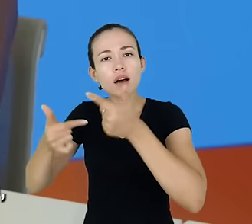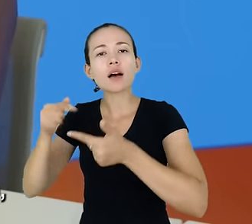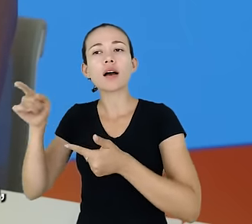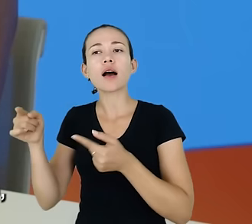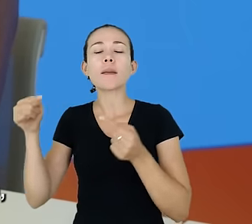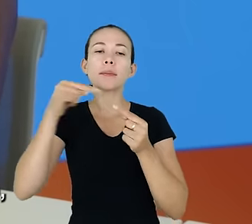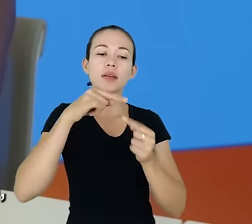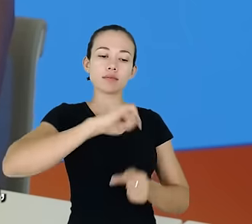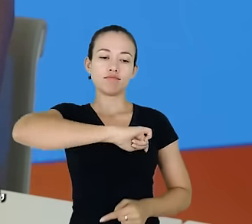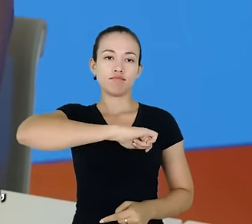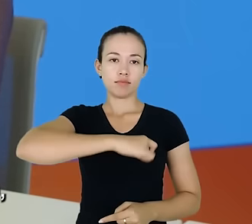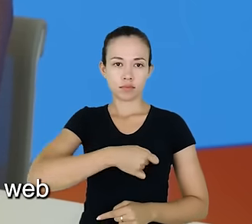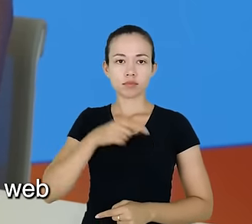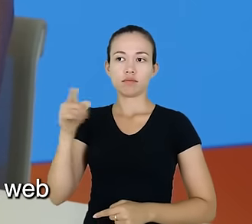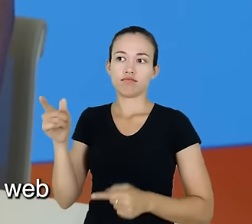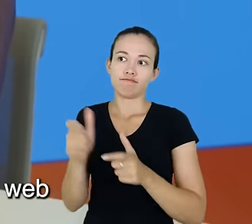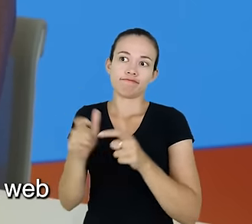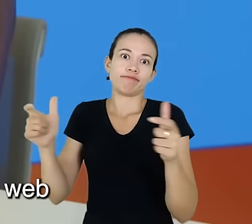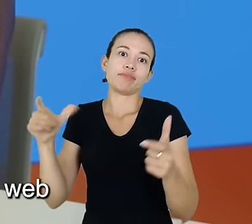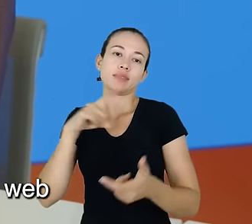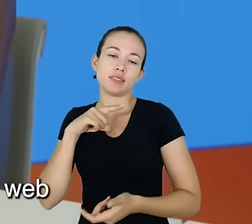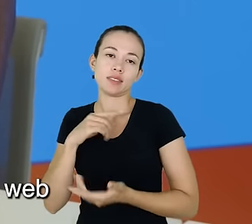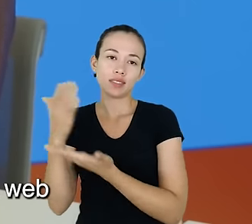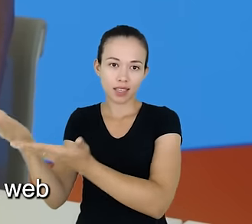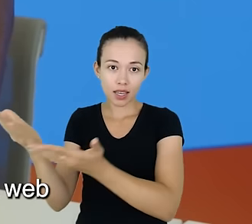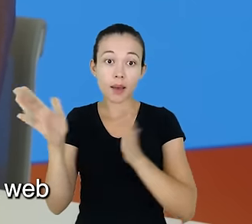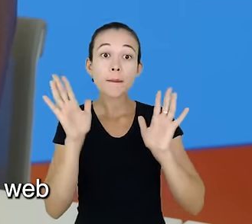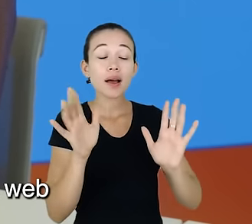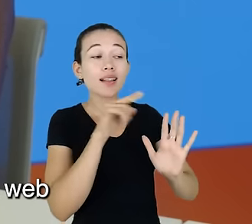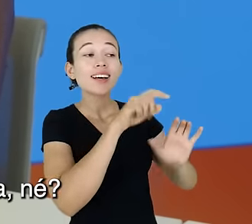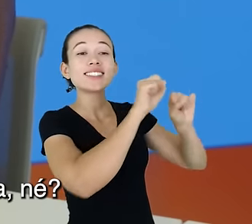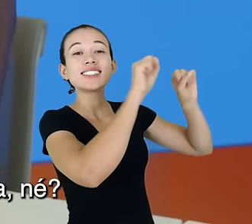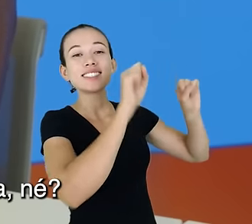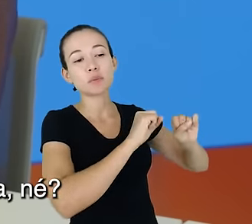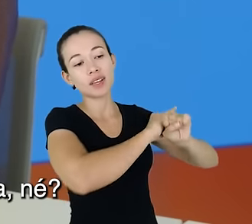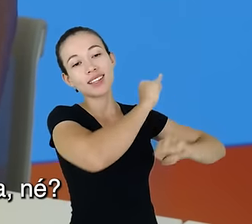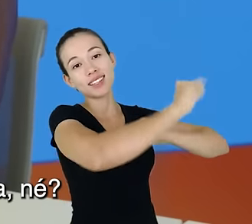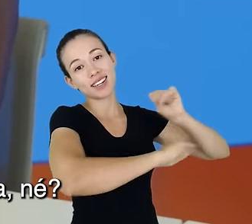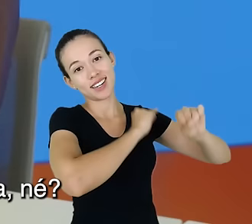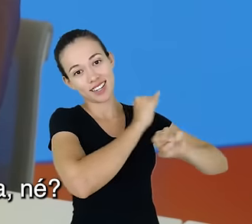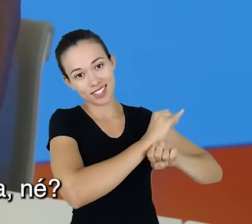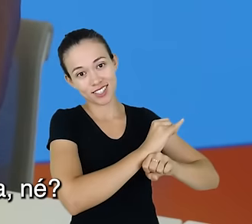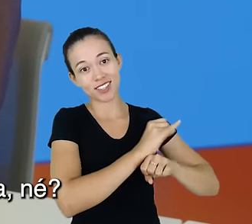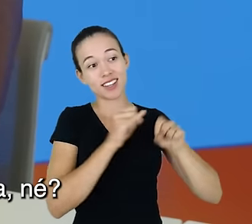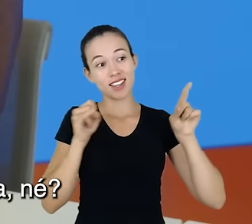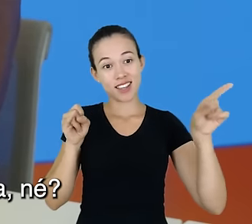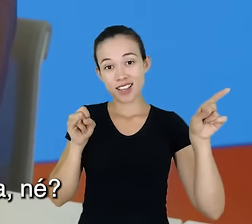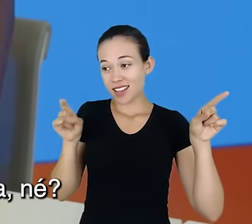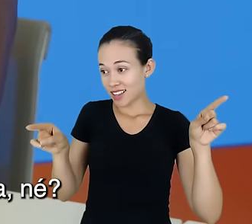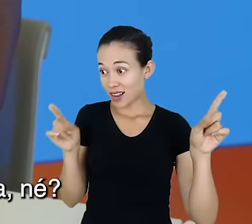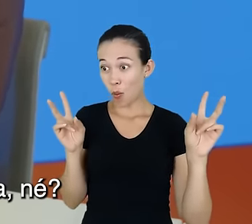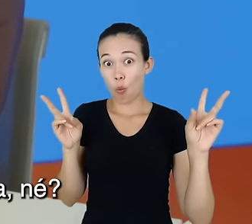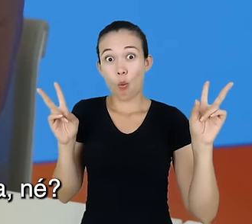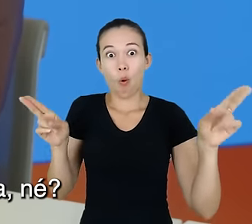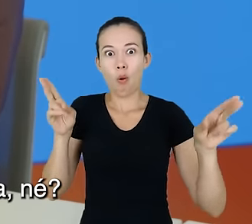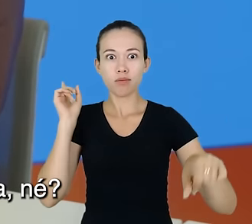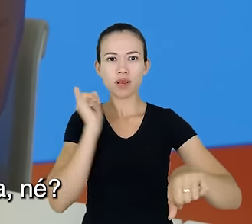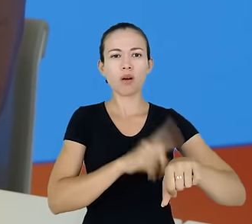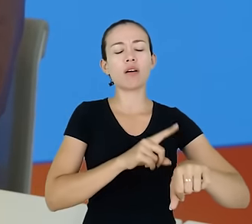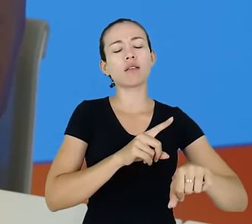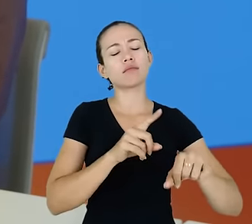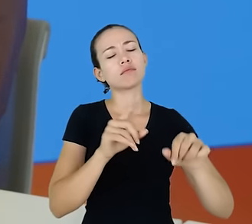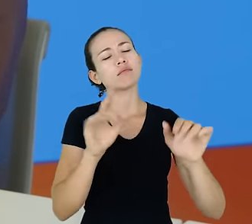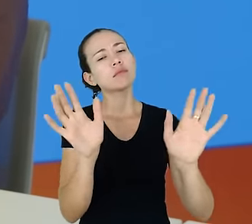de fiscalização é grande né então não dá para você ter um sistema web que entregue tudo eh de uma hora para outra